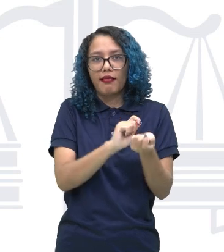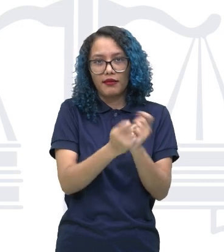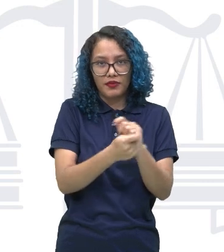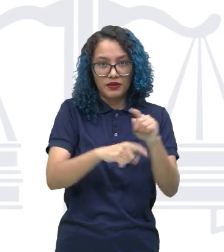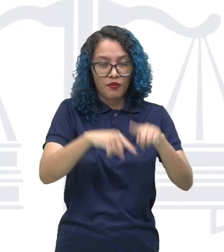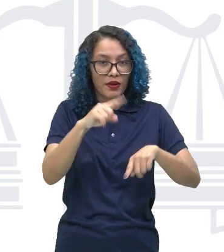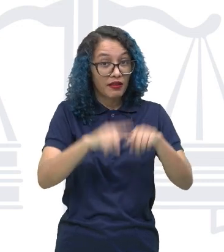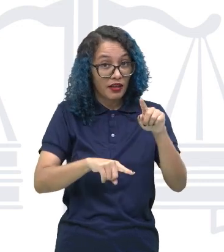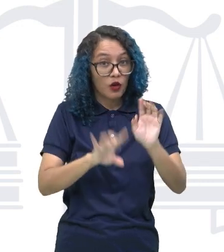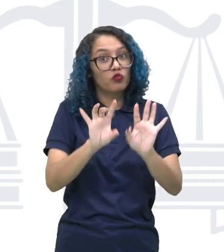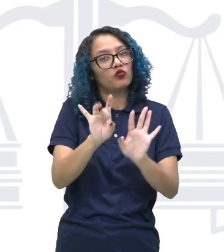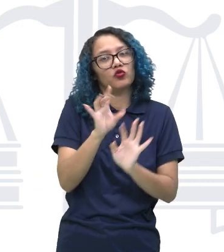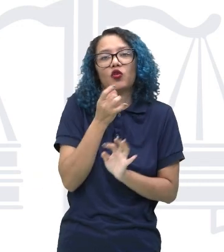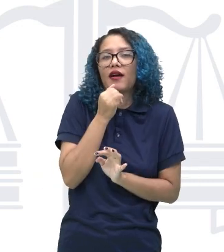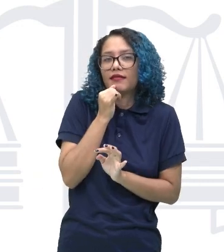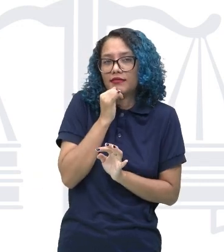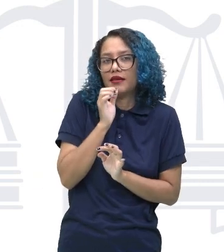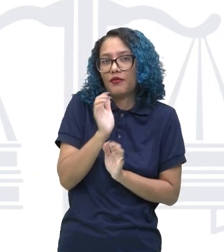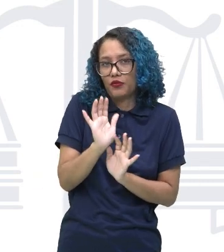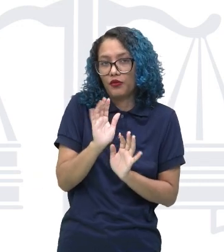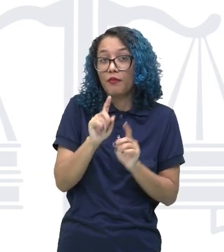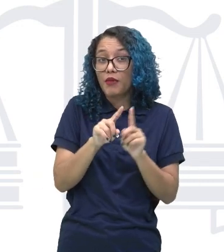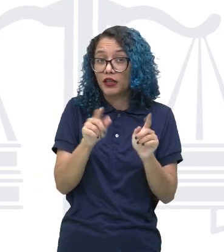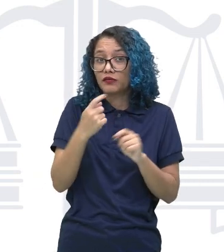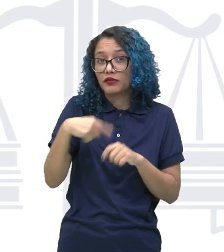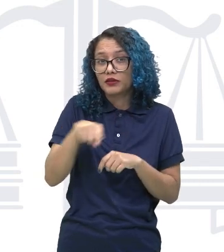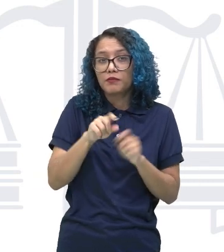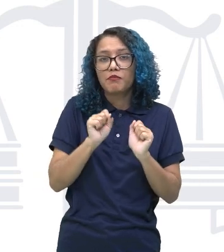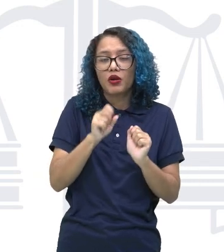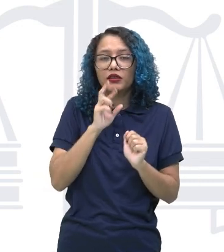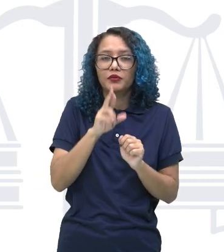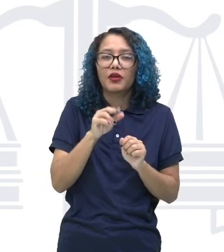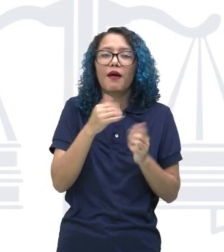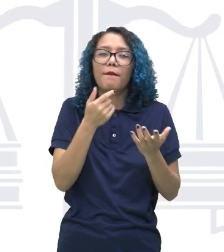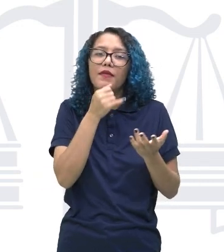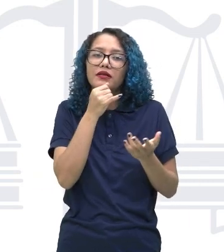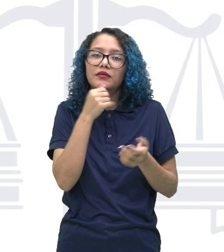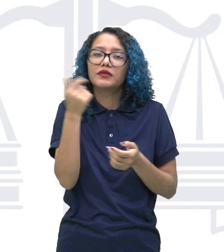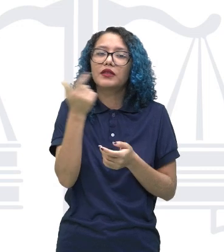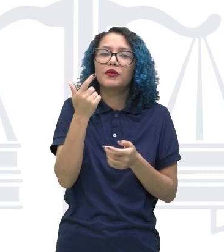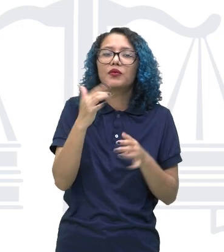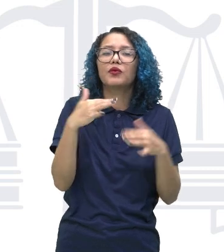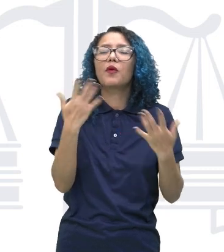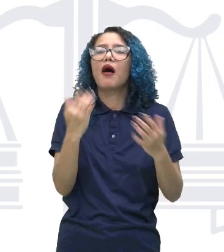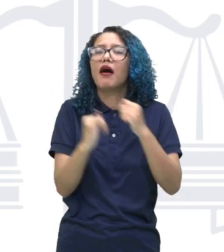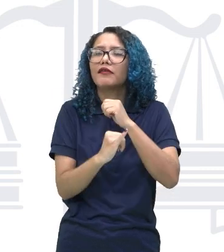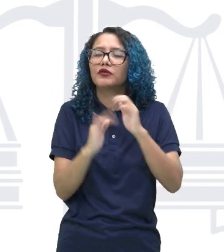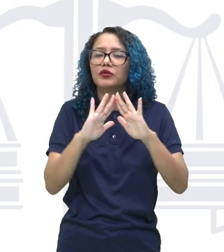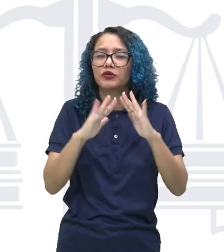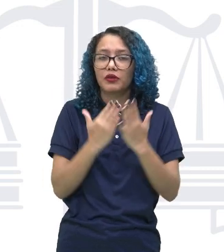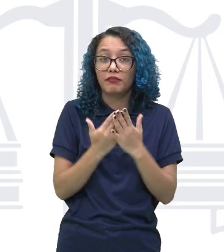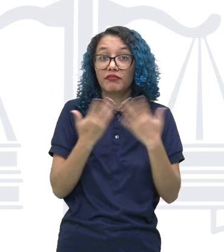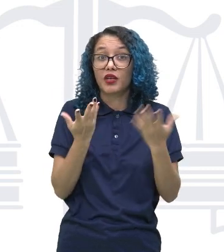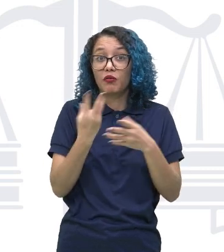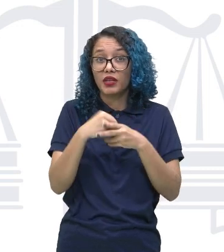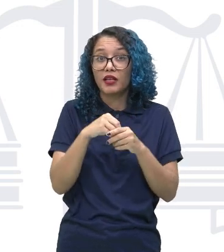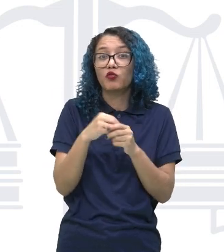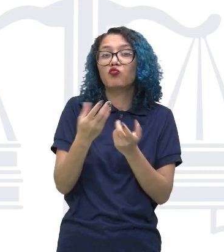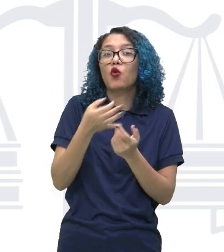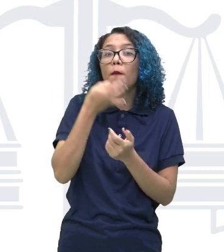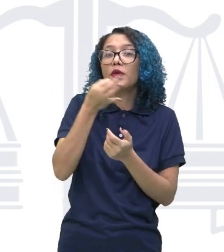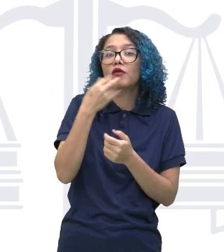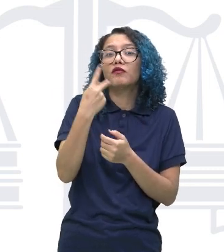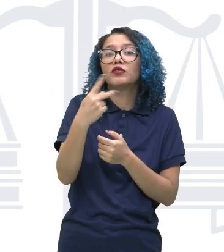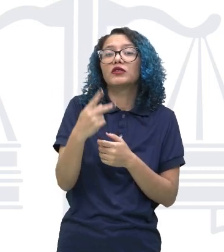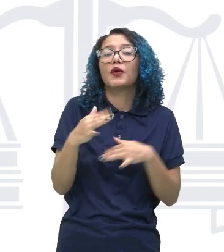tá bom? E aí eu acho que o número 2 é a infraestrutura escolar. Então, dentro da perspectiva de vocês, considerando